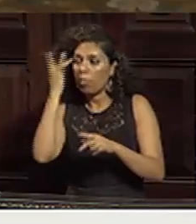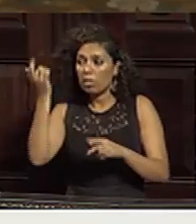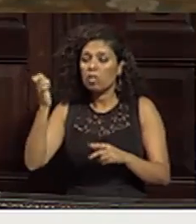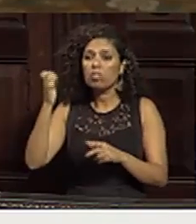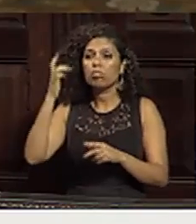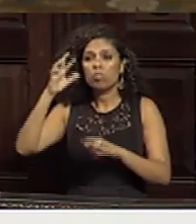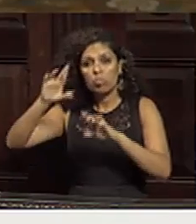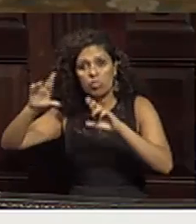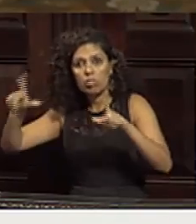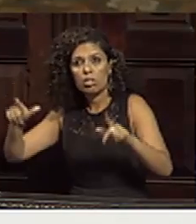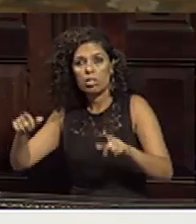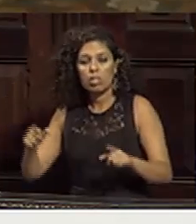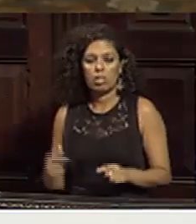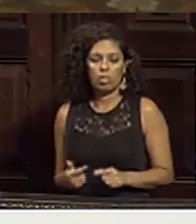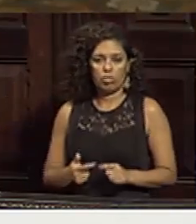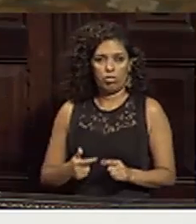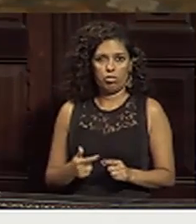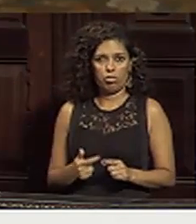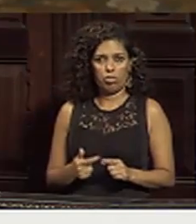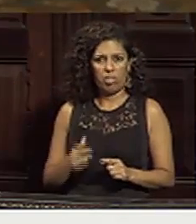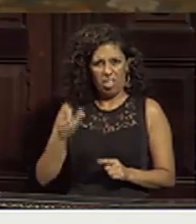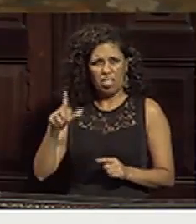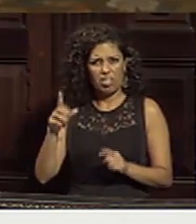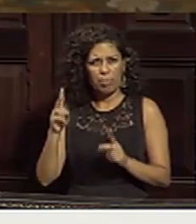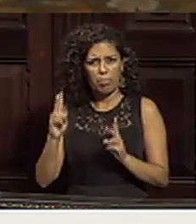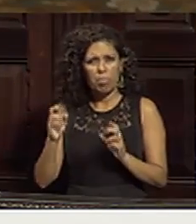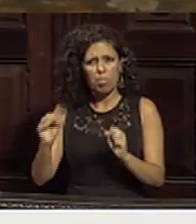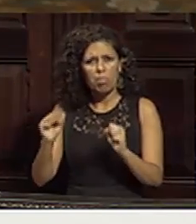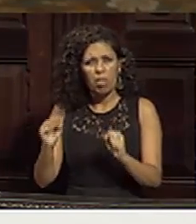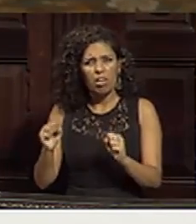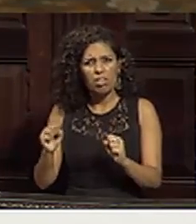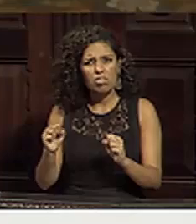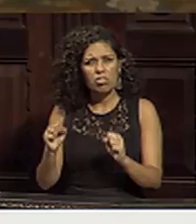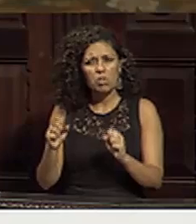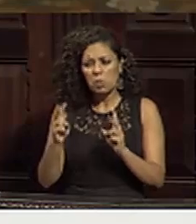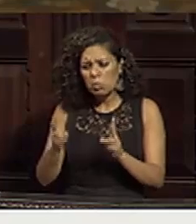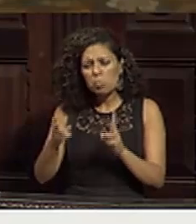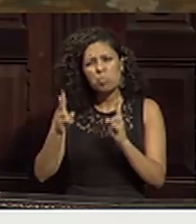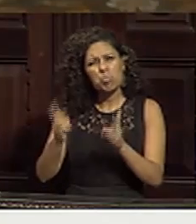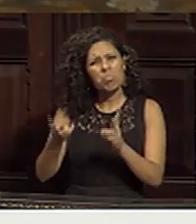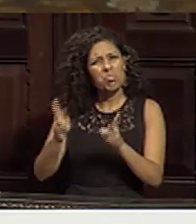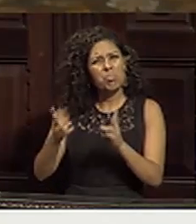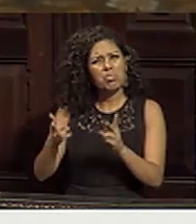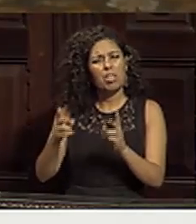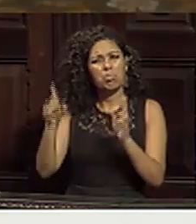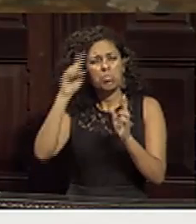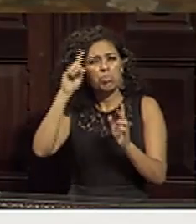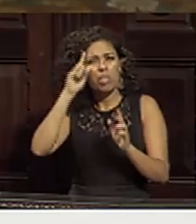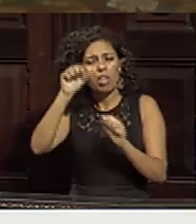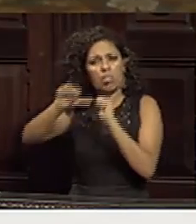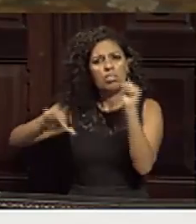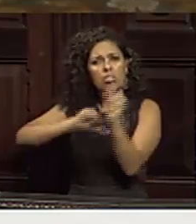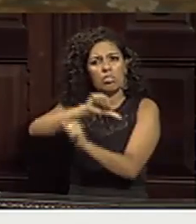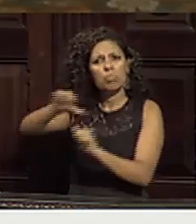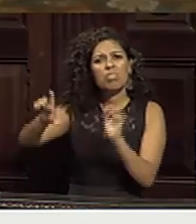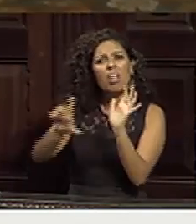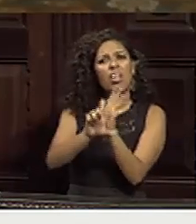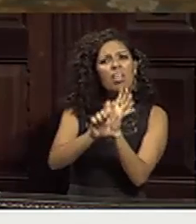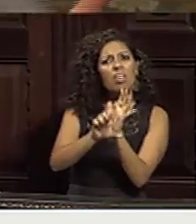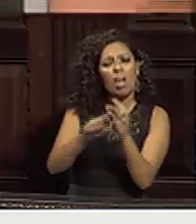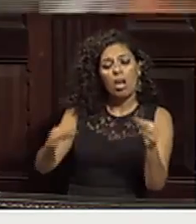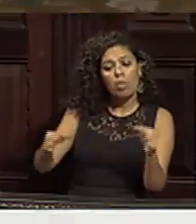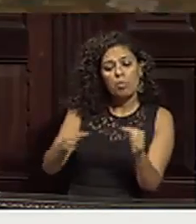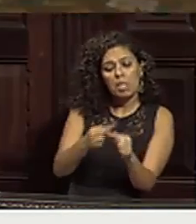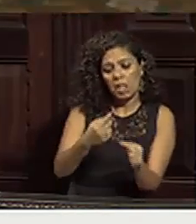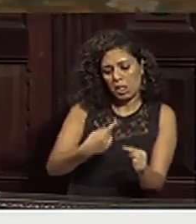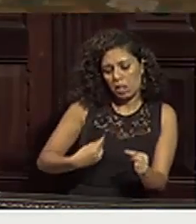não haverá estabilidade. O ministro Eros Graus presta um desserviço, especialmente aos